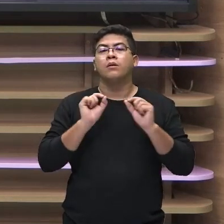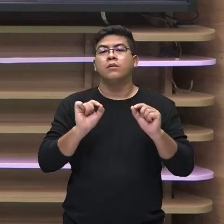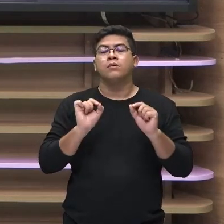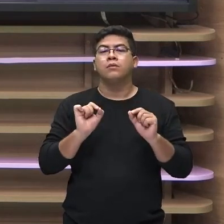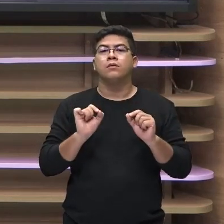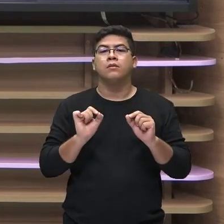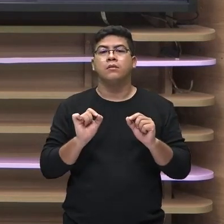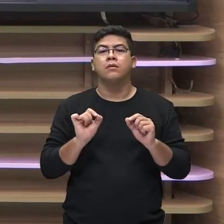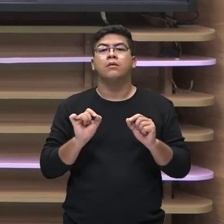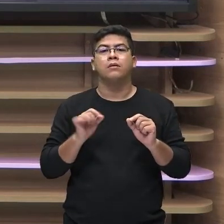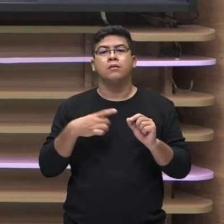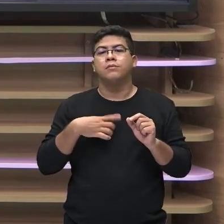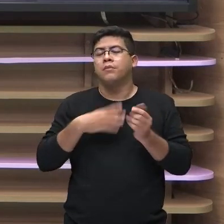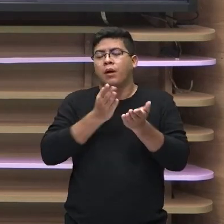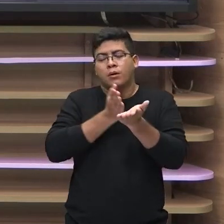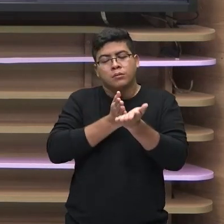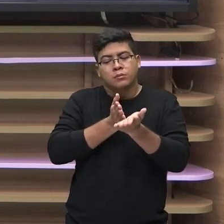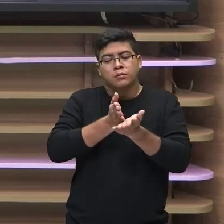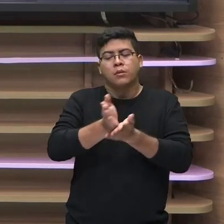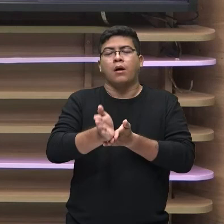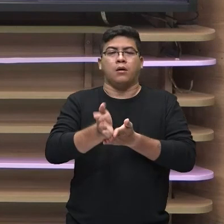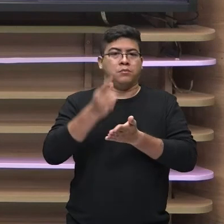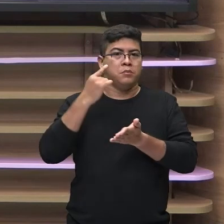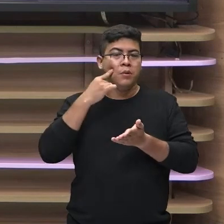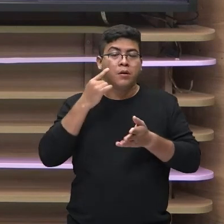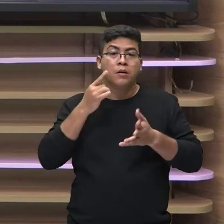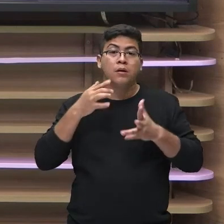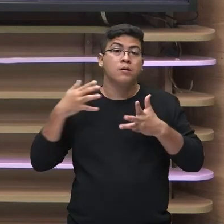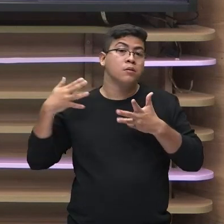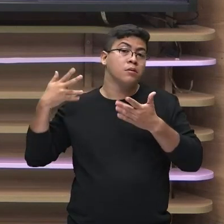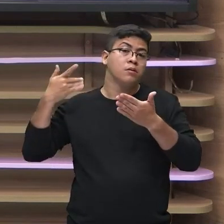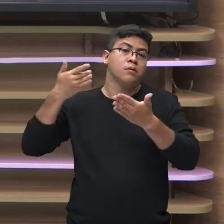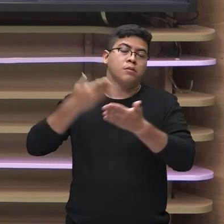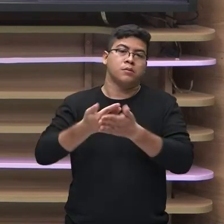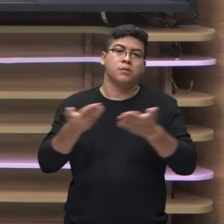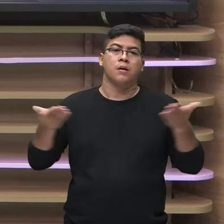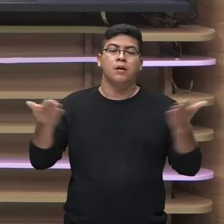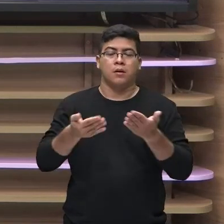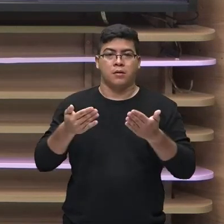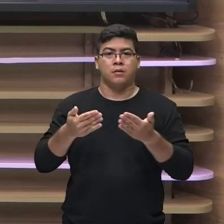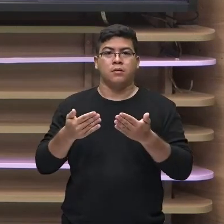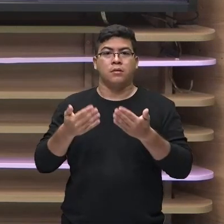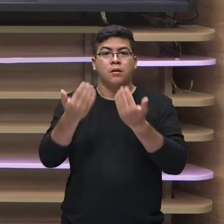nós delineamos, que nós caminhamos ao longo dessa avaliação,